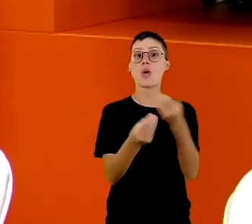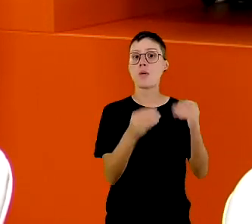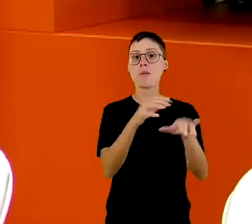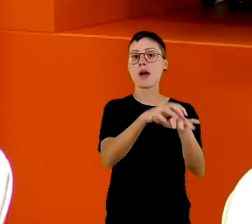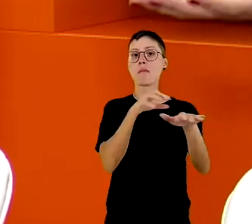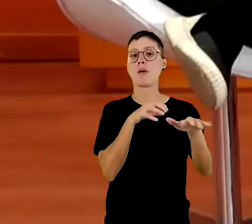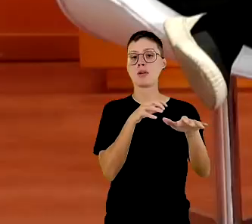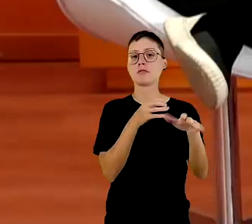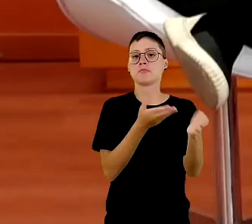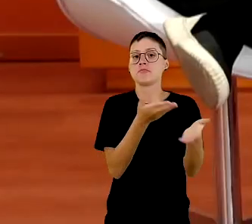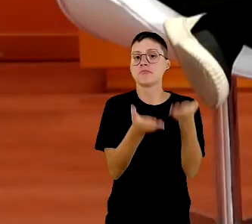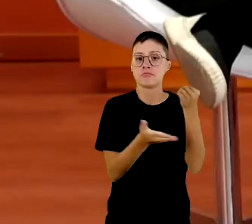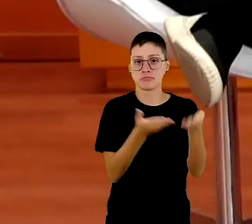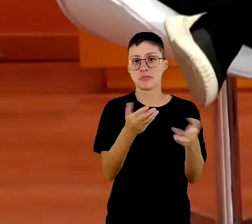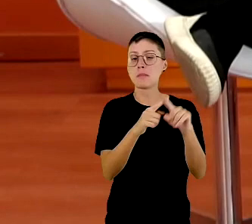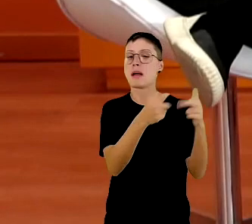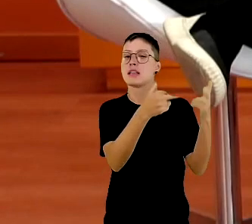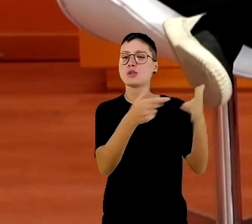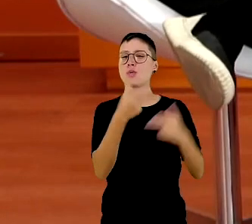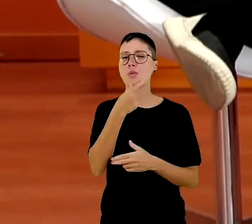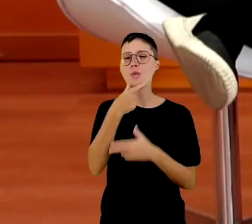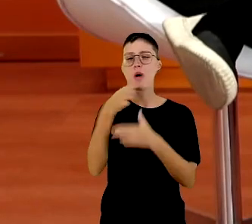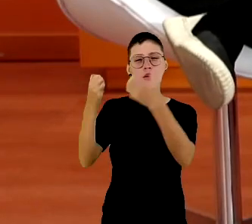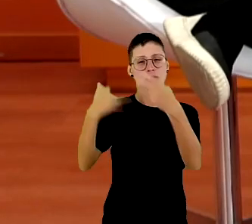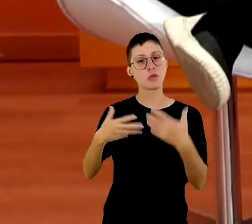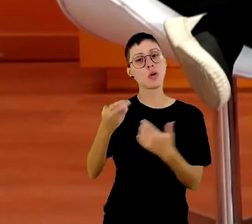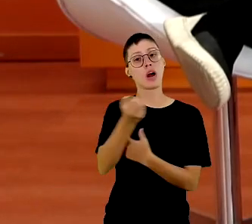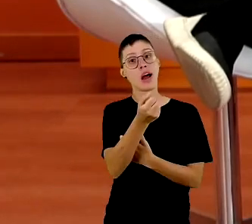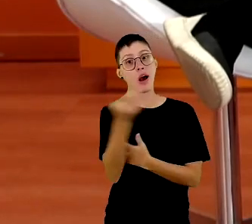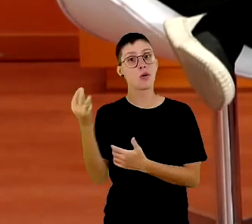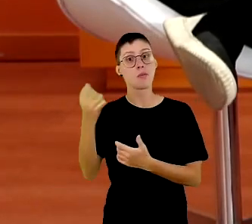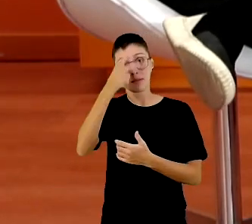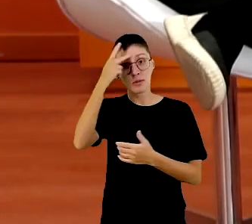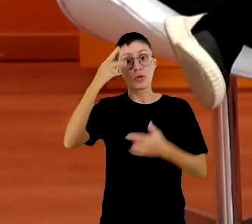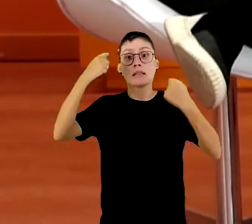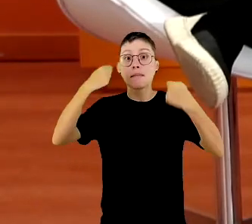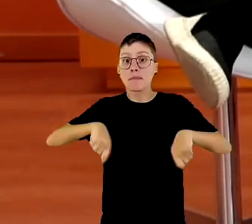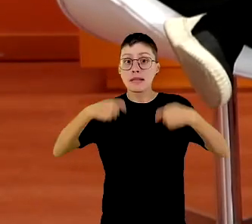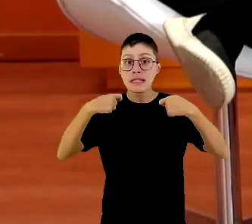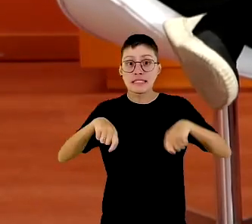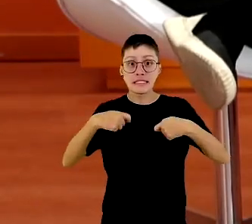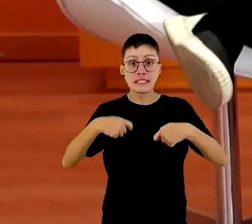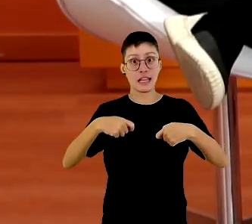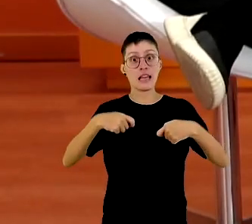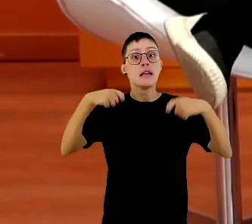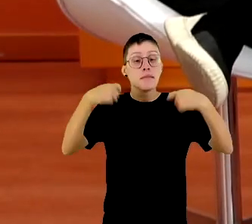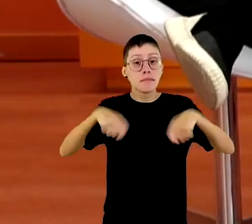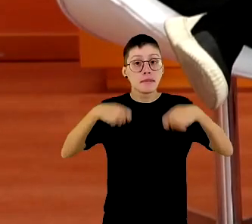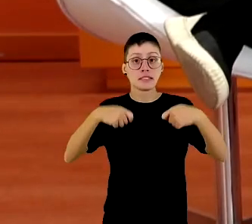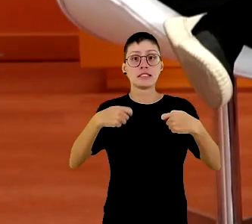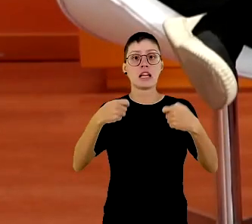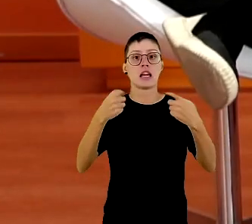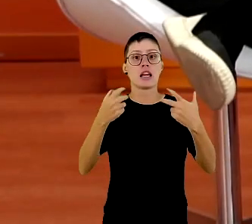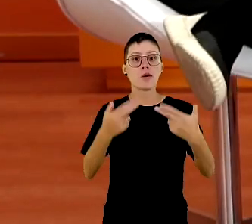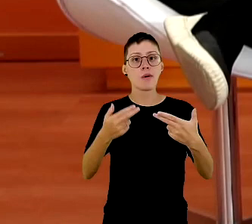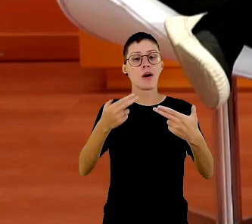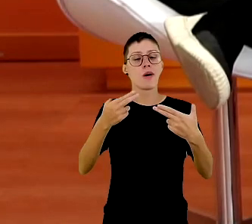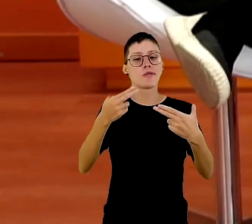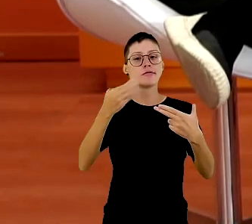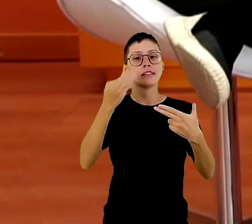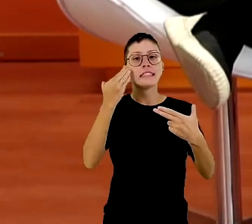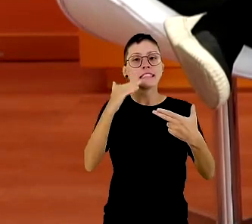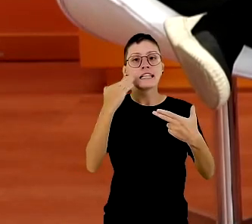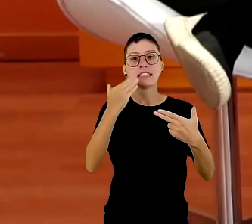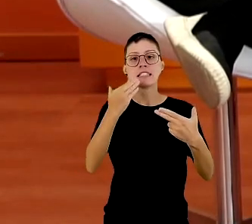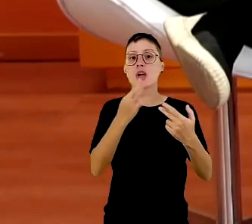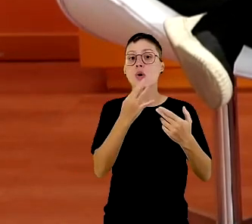Mas é como o Rafa falou também, tem gente que precisa, demanda de entender algum produto que seja um